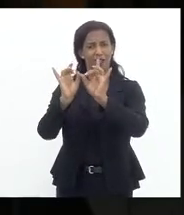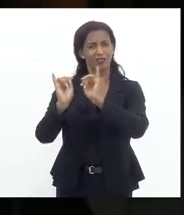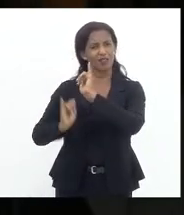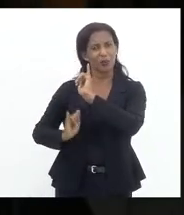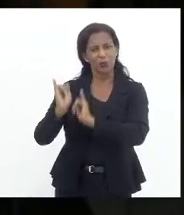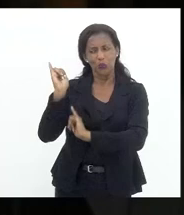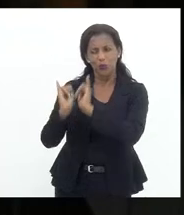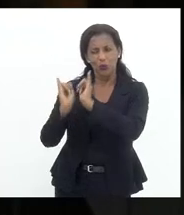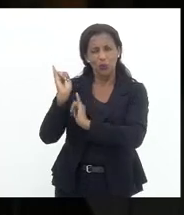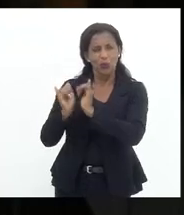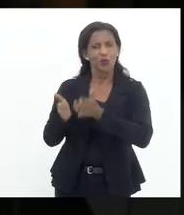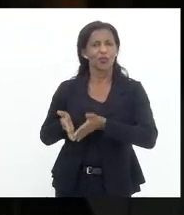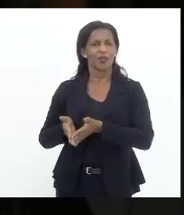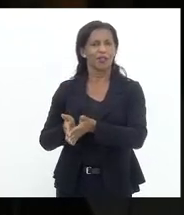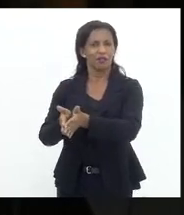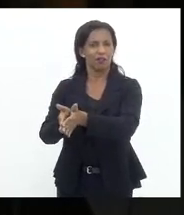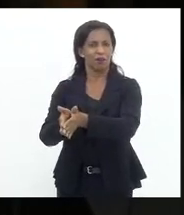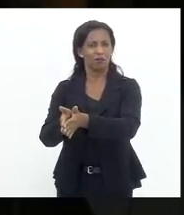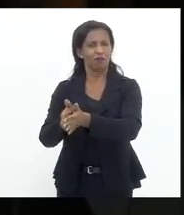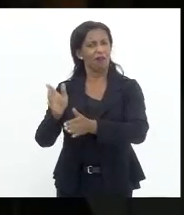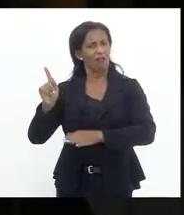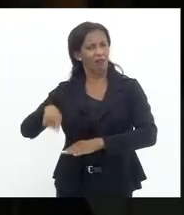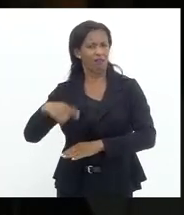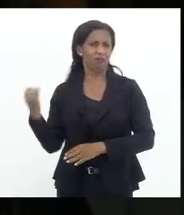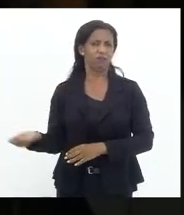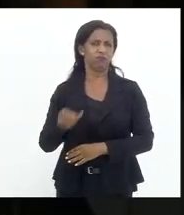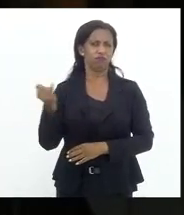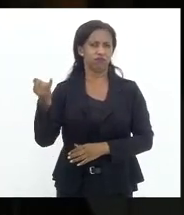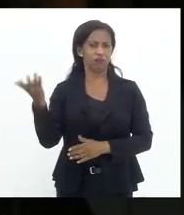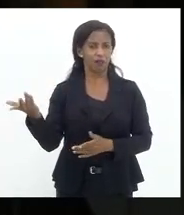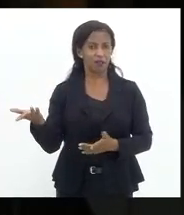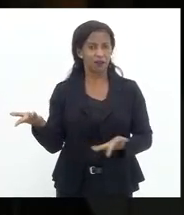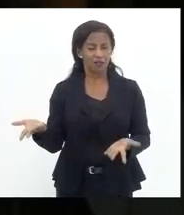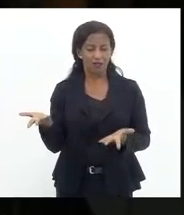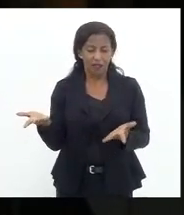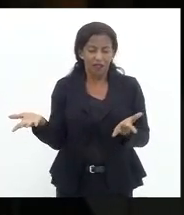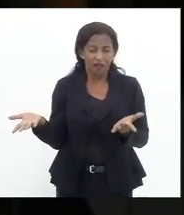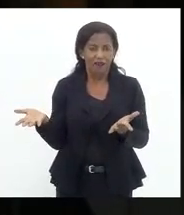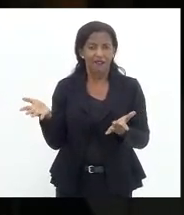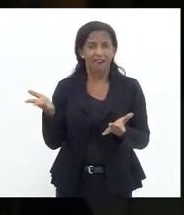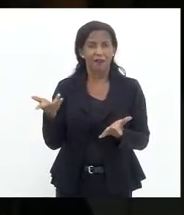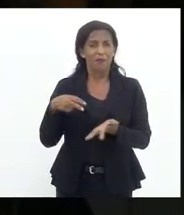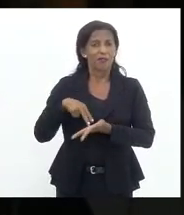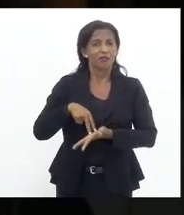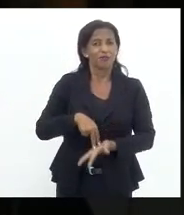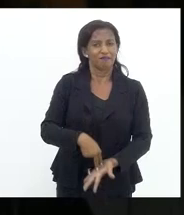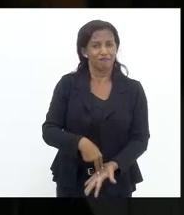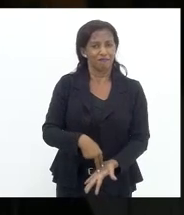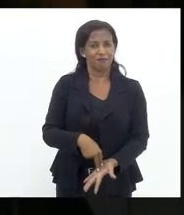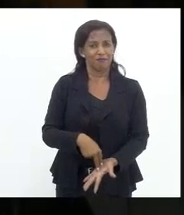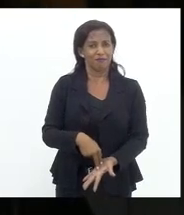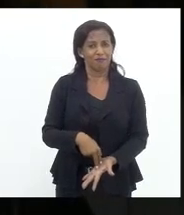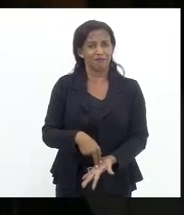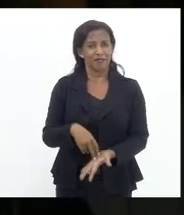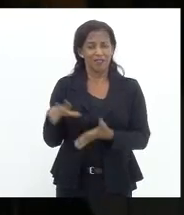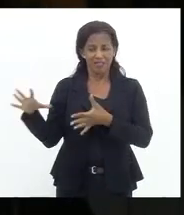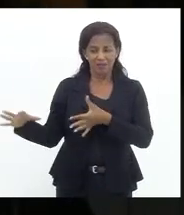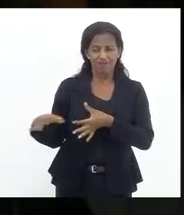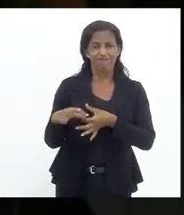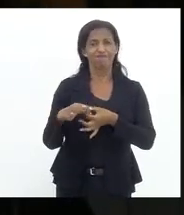tem cumprido um papel muito importante, a tal ponto que está, inclusive, modestamente, mas firmemente, se